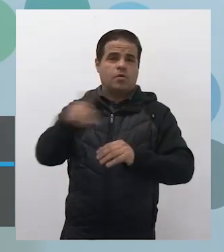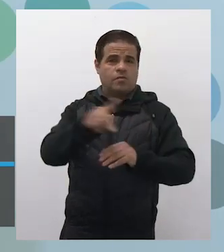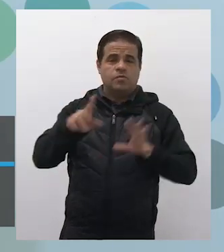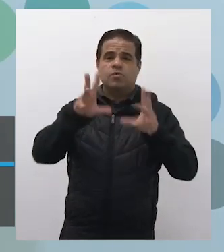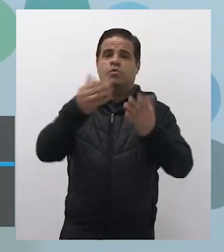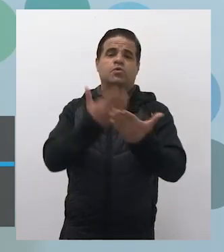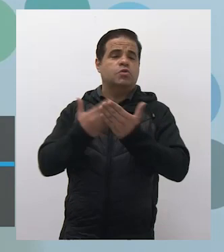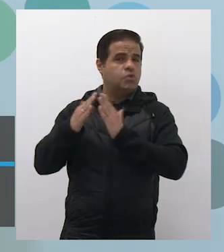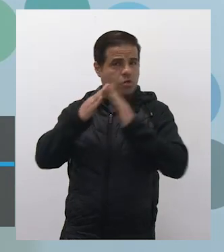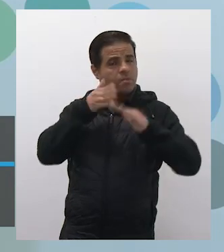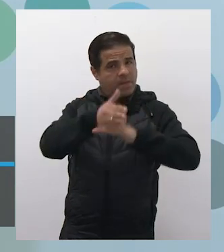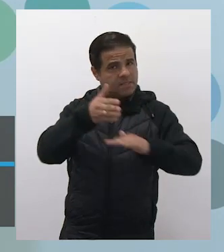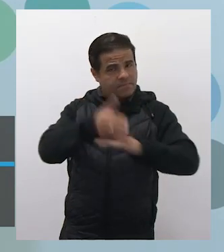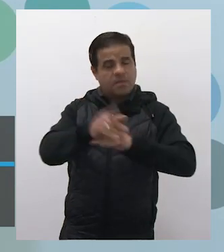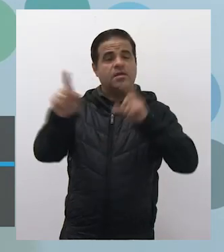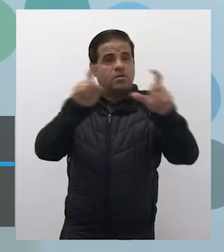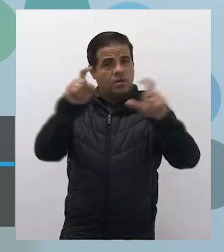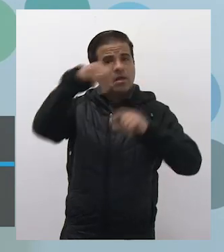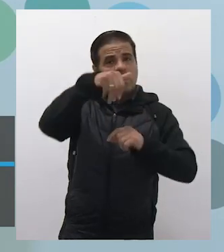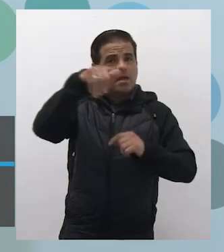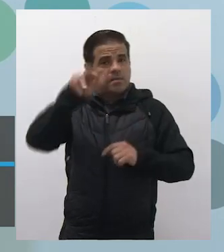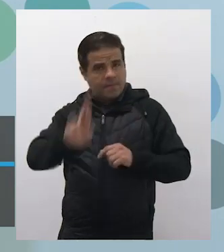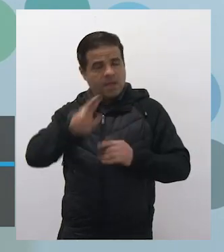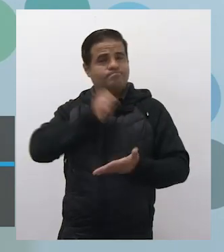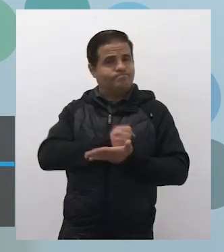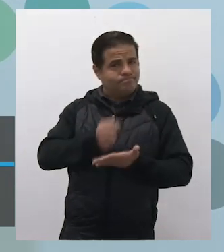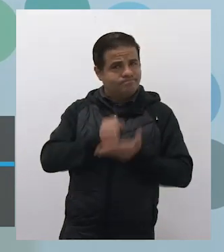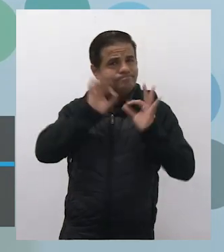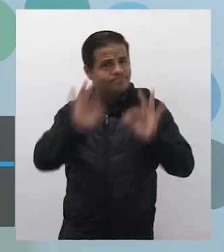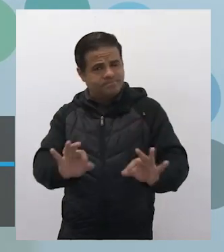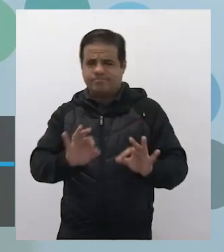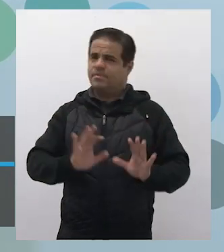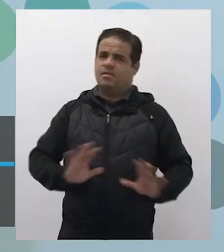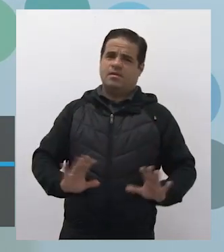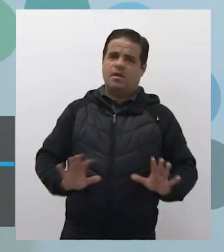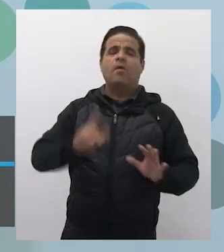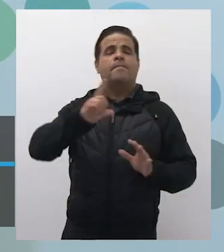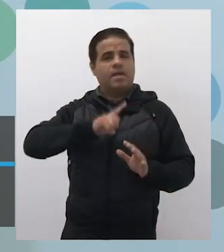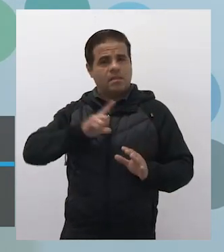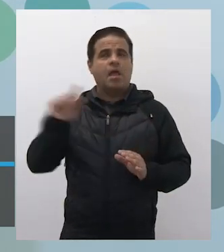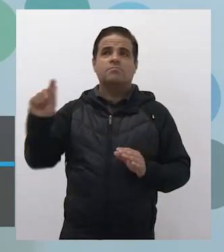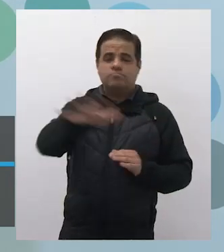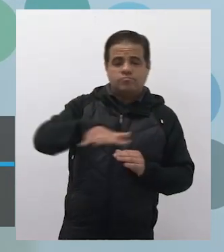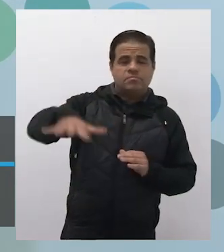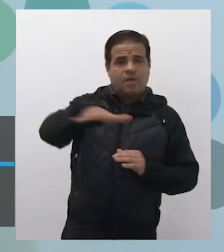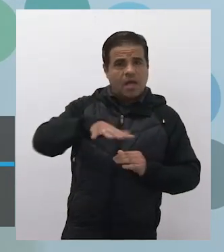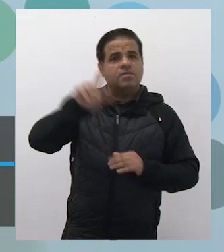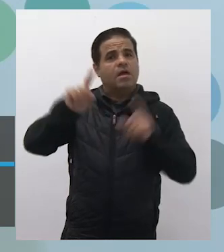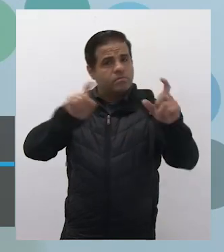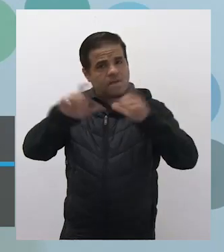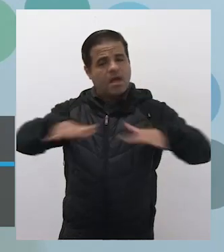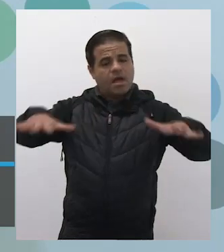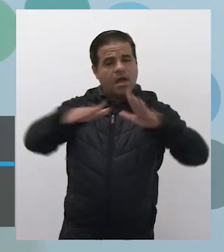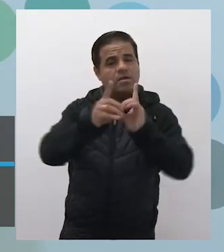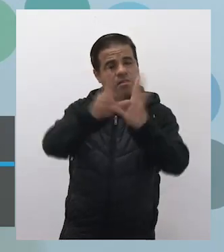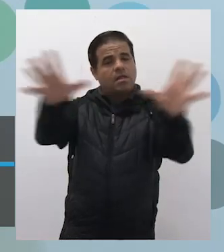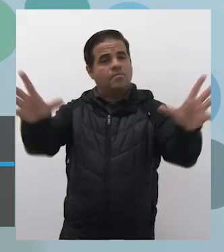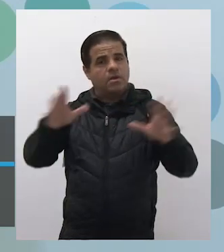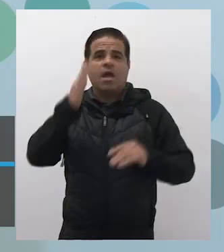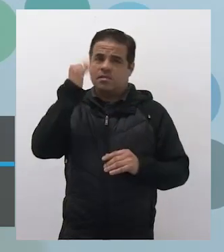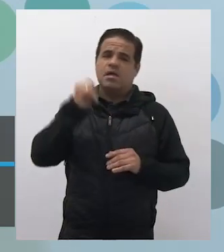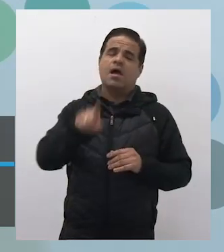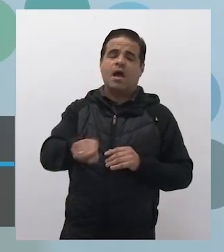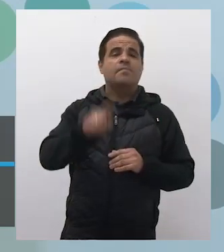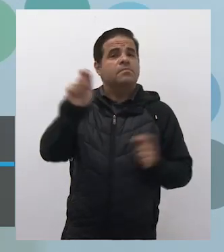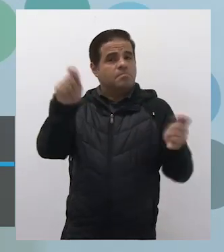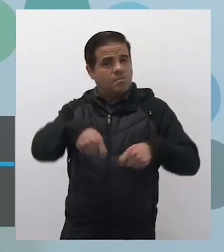escola que participam das reuniões de MMR oficialmente. Mas existe ali um espaço democrático, a escola a gente sabe, em